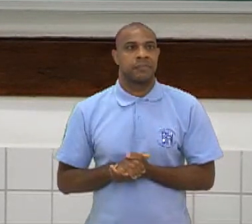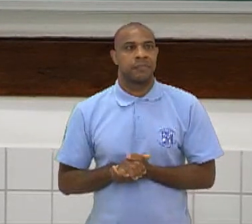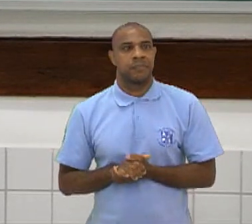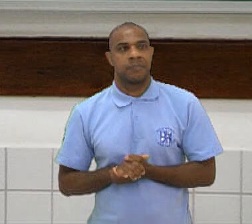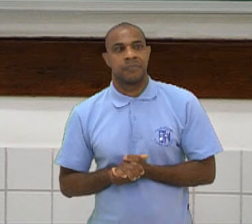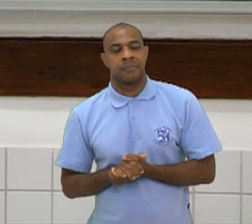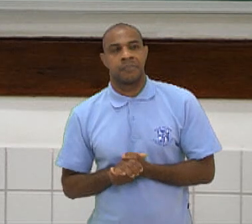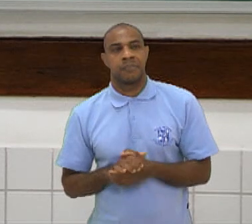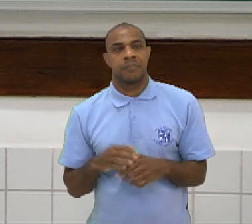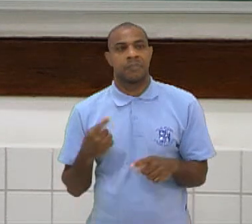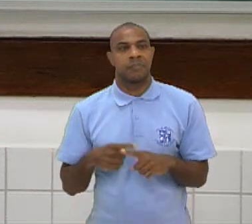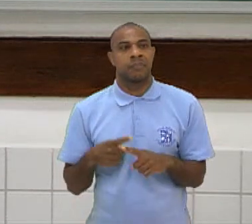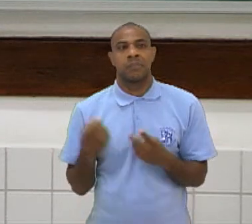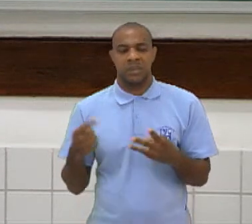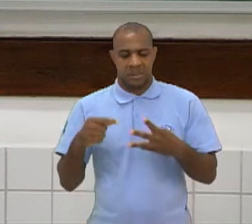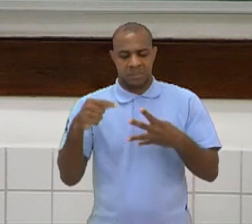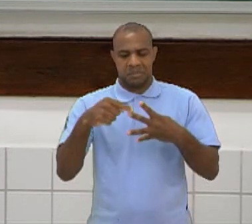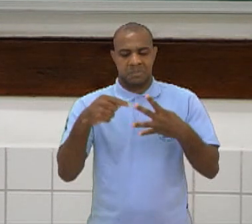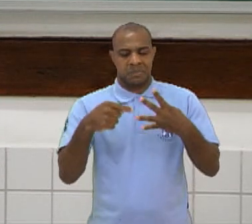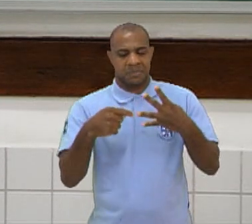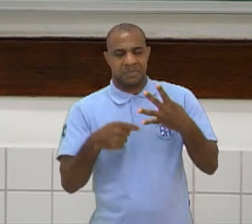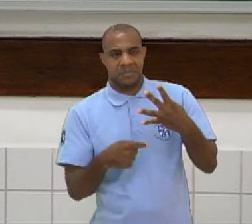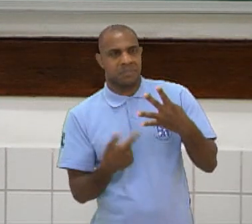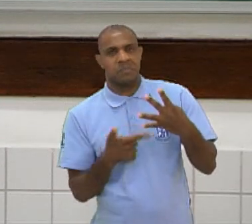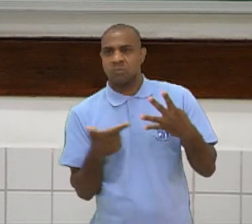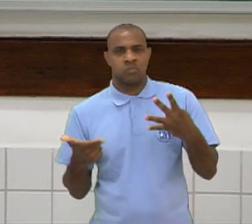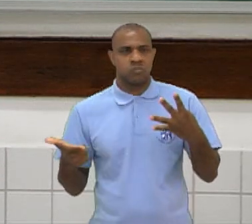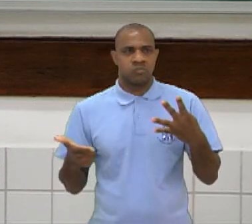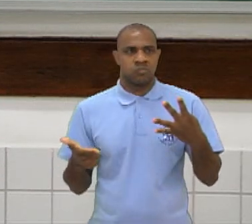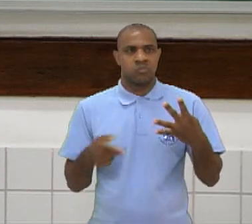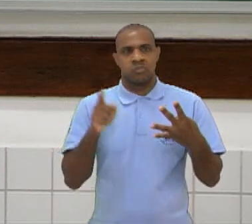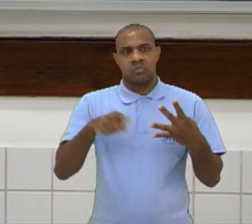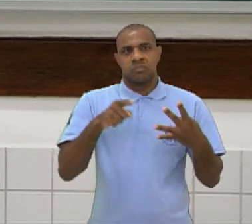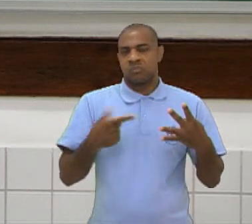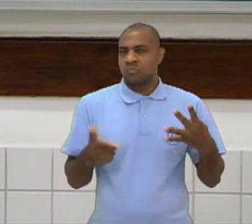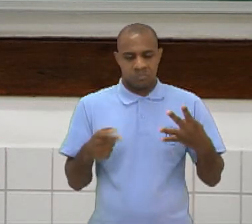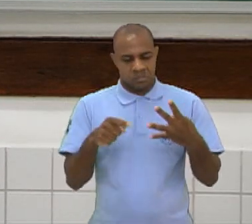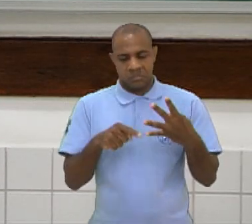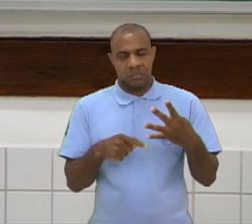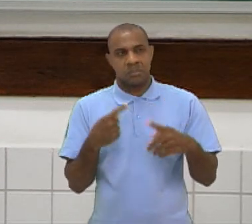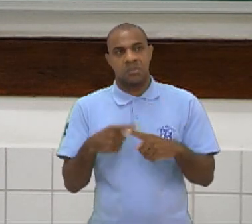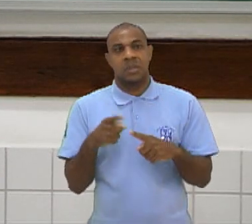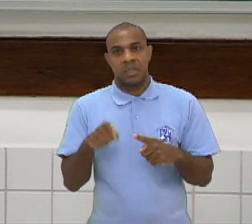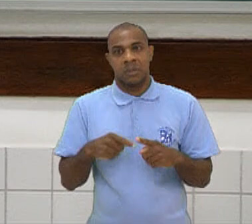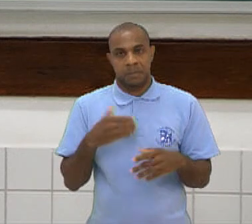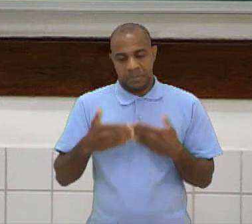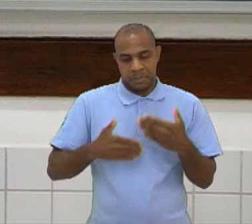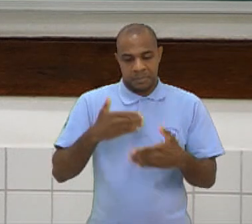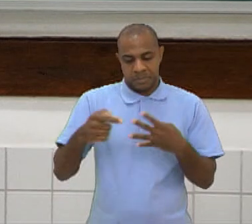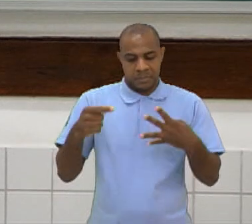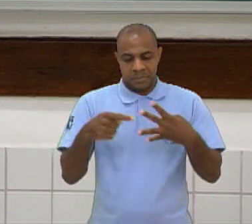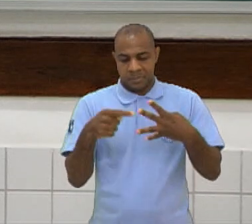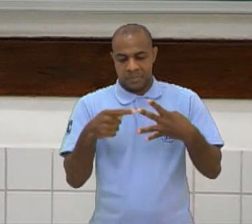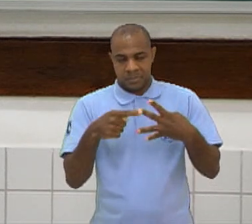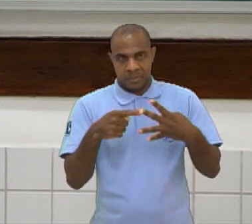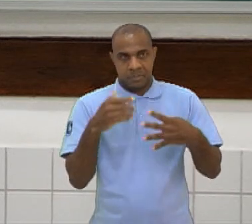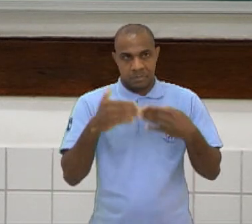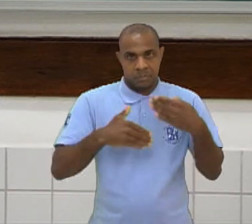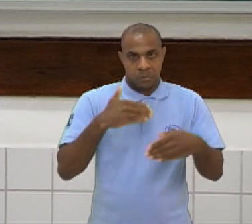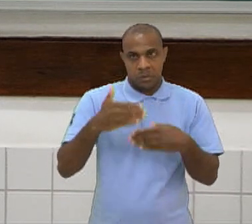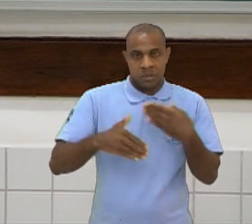gente? A assimilação, fixação do nitrogênio. Fixação do nitrogênio é aquele primeiro processo das bactérias lá, pegando